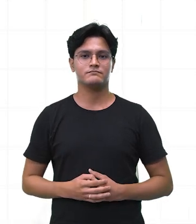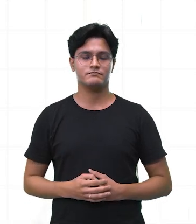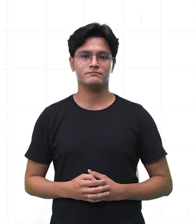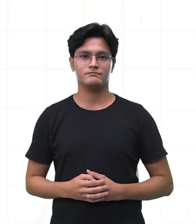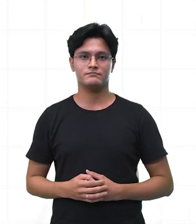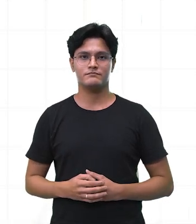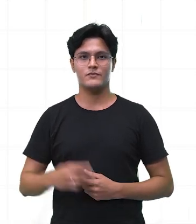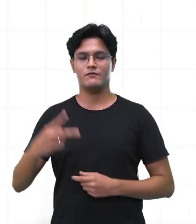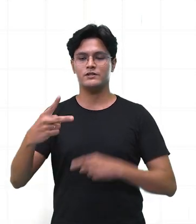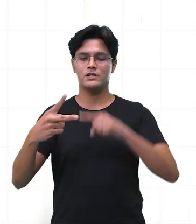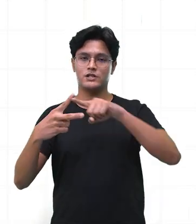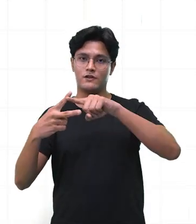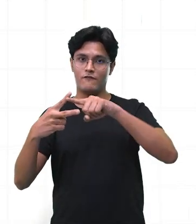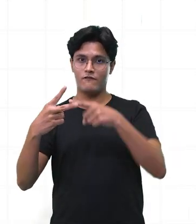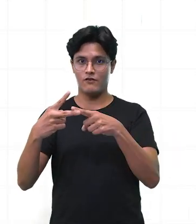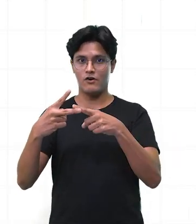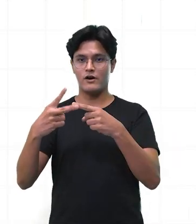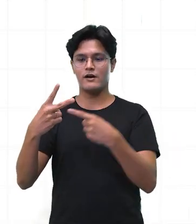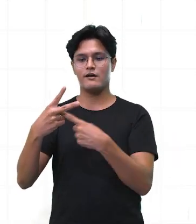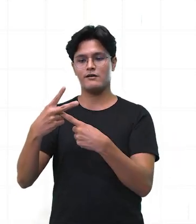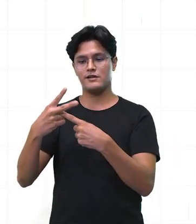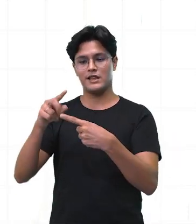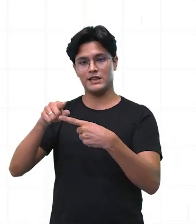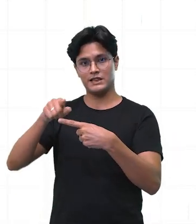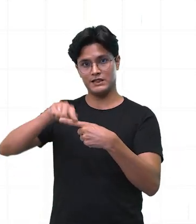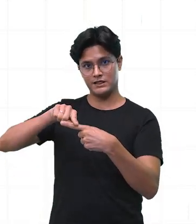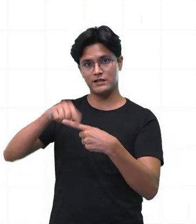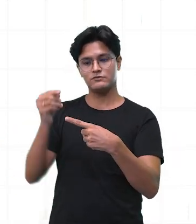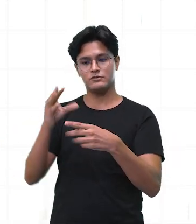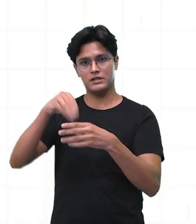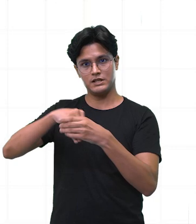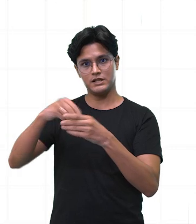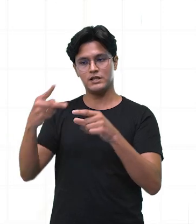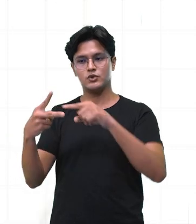exterior desse polígono. E como é que a gente consegue